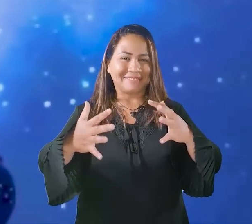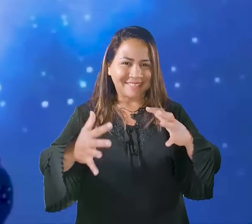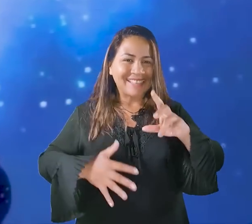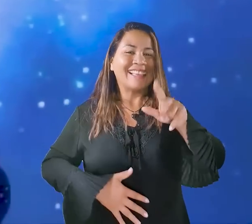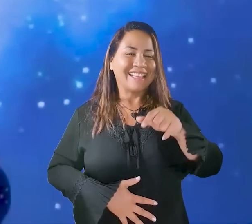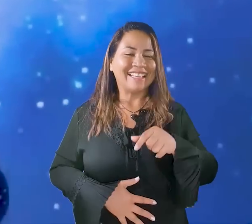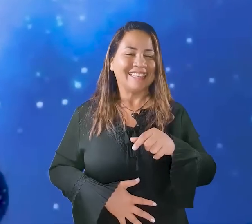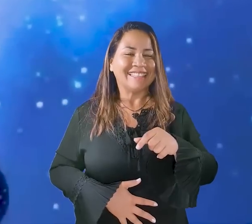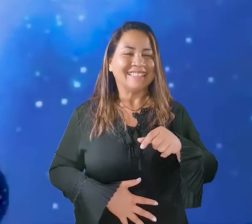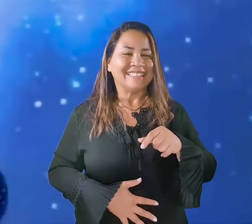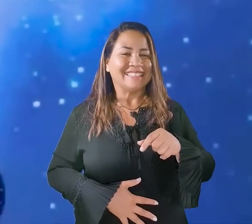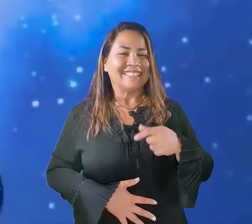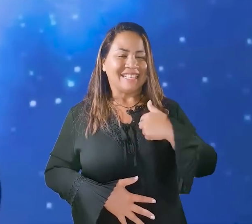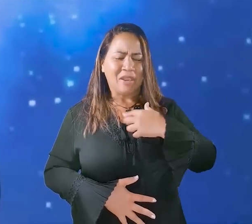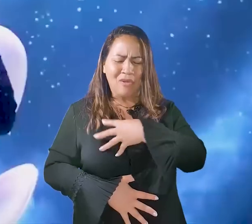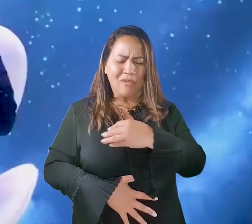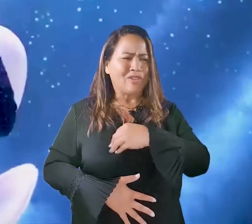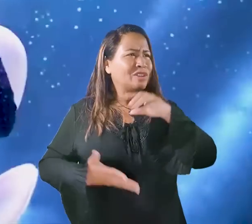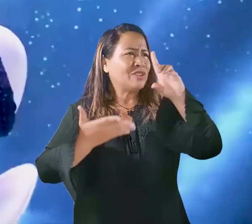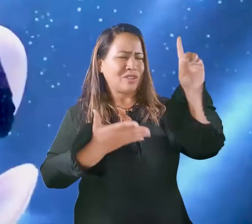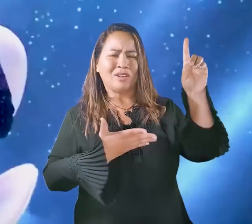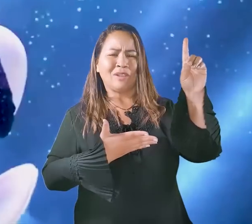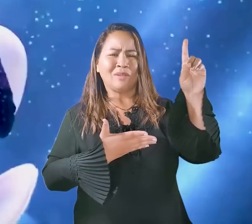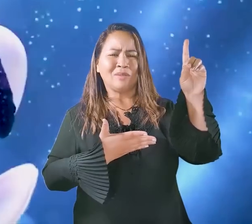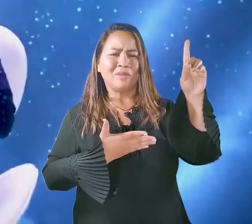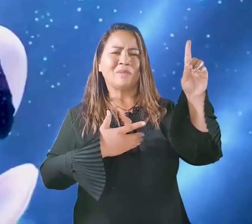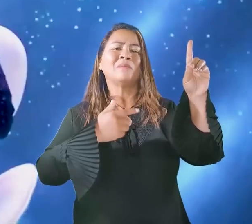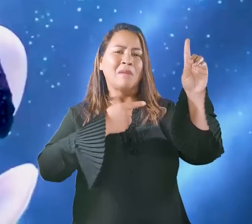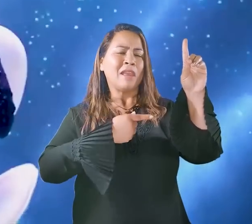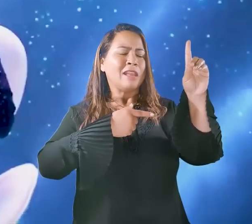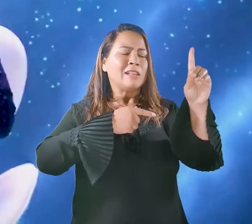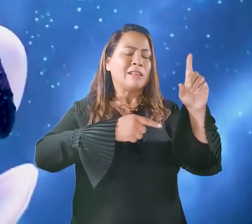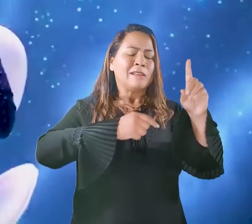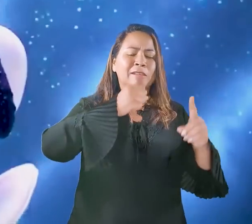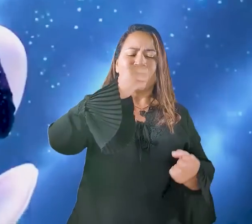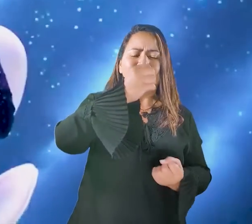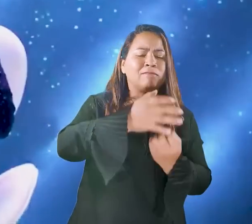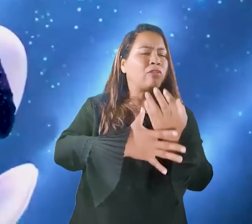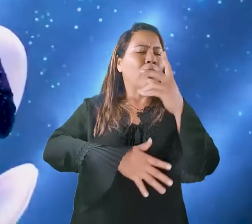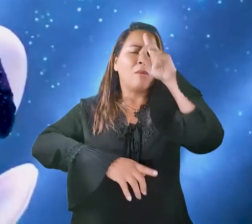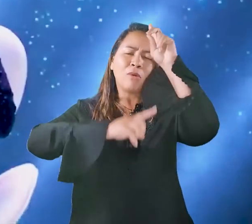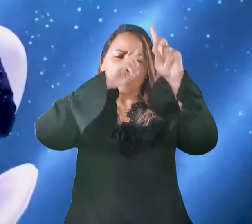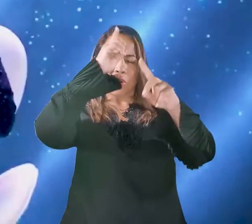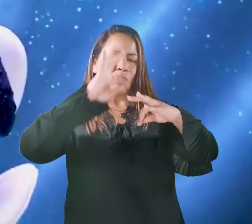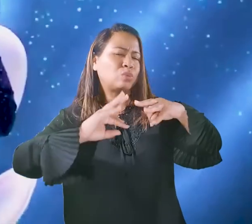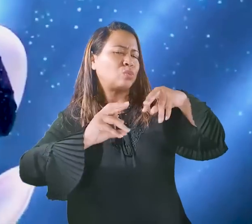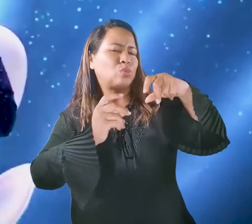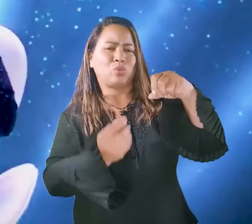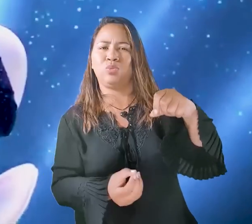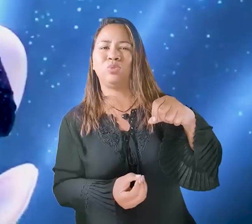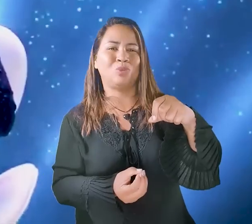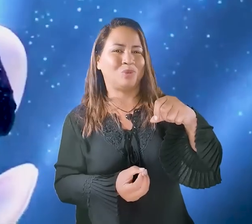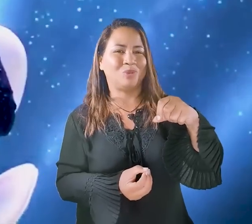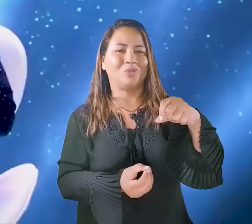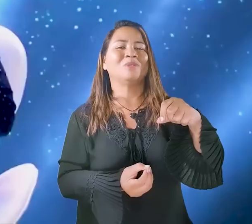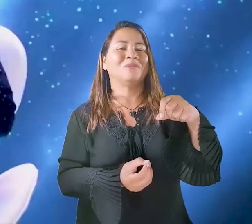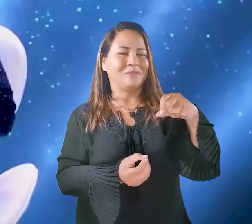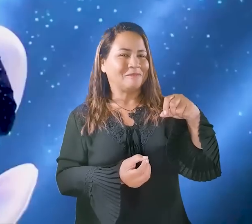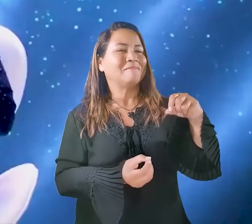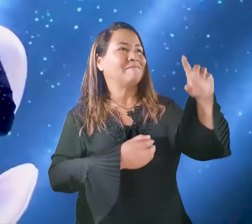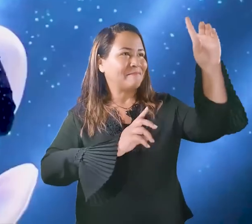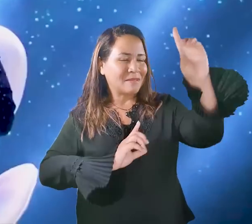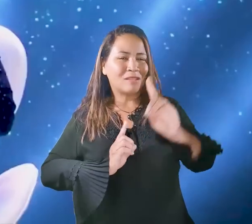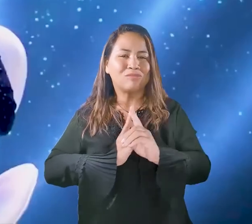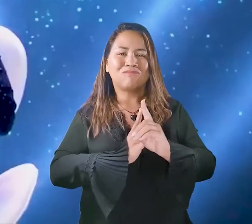sou o Criador de tudo que é, através de mim, conquistando o mundo. Eu sou o eu